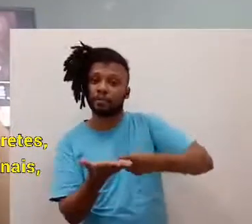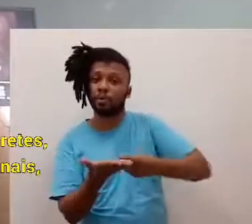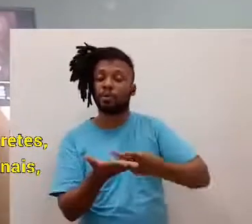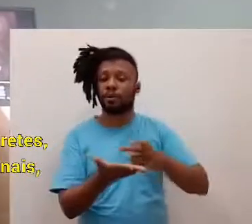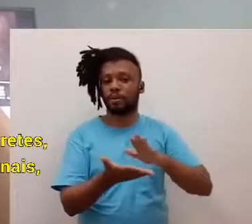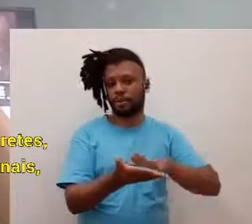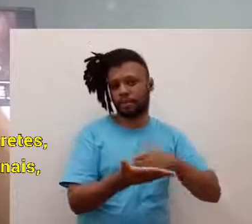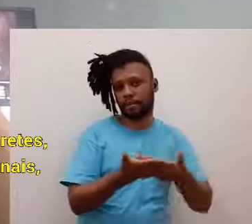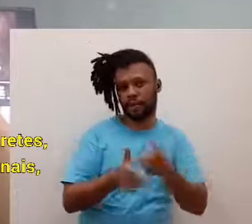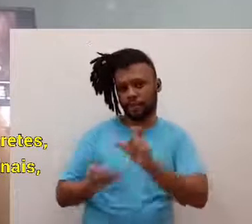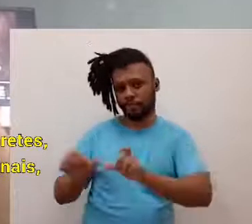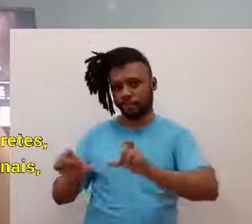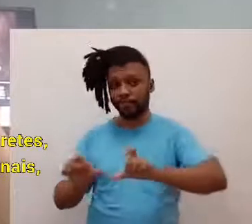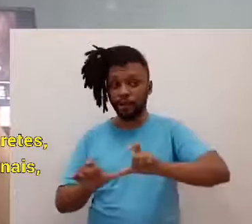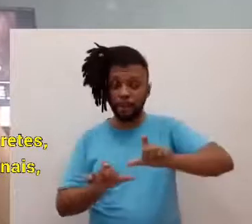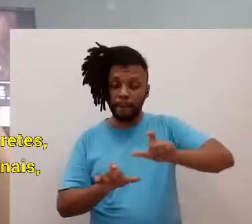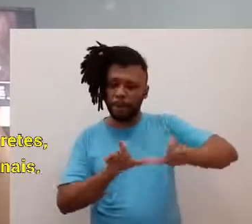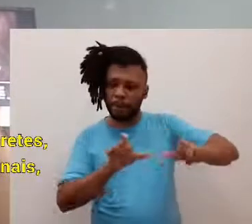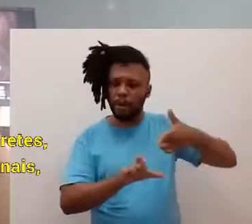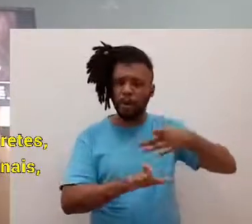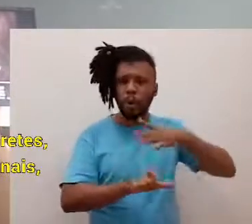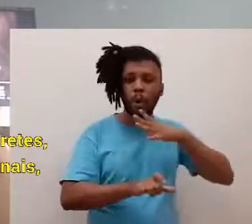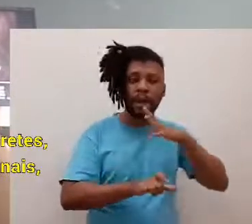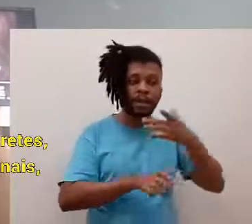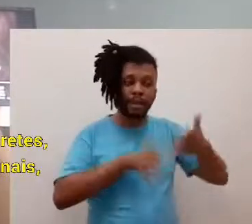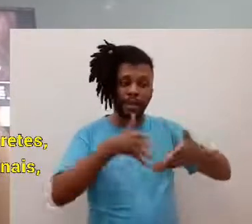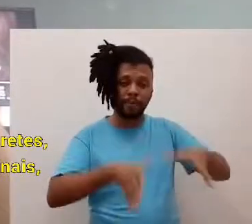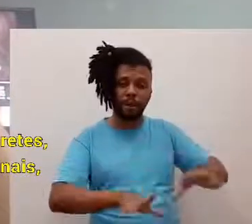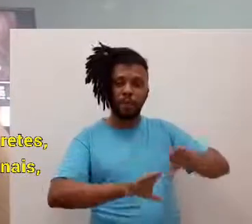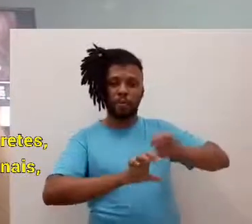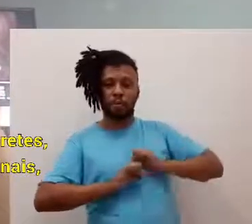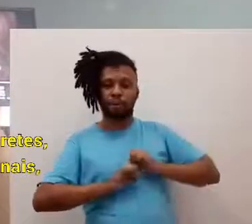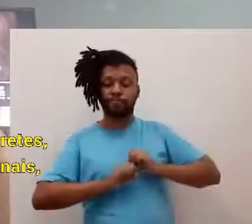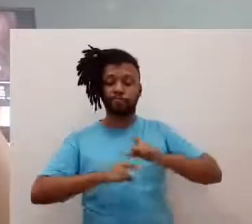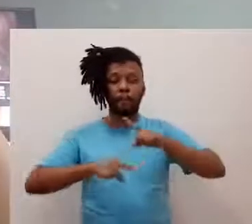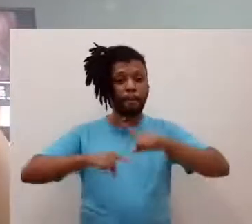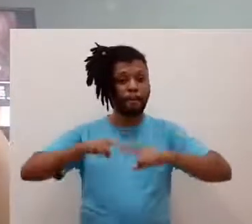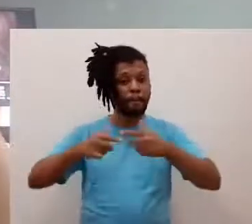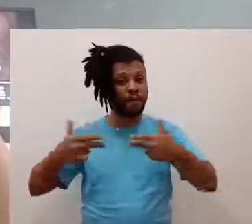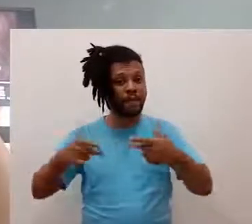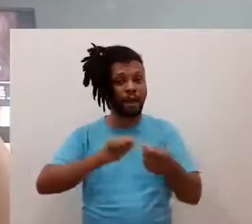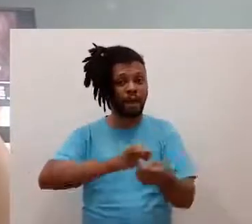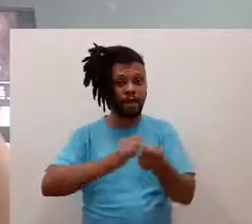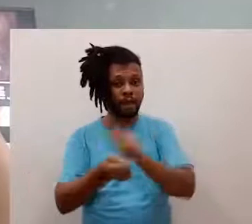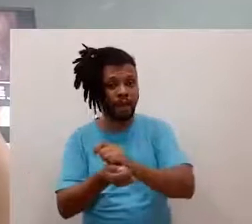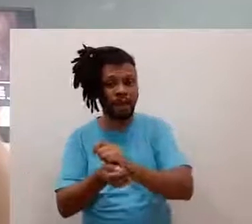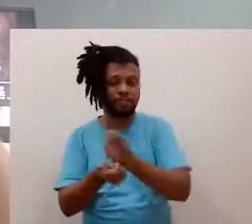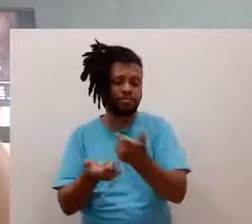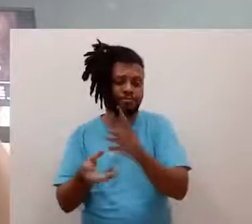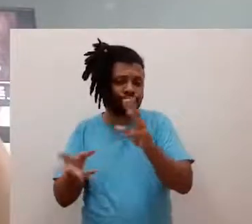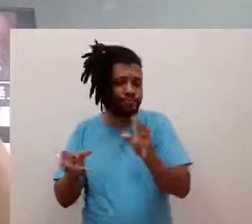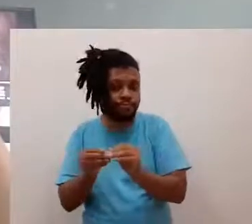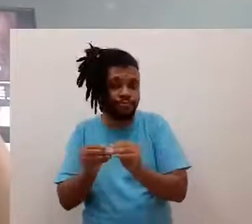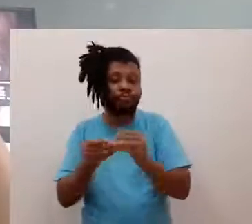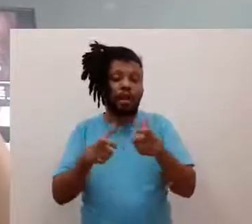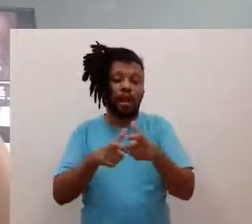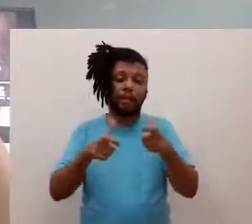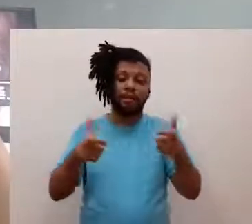mais tradutores e intérpretes, mais pessoas com conhecimento da língua de sinais, mais material adaptado.